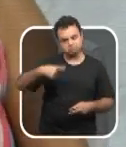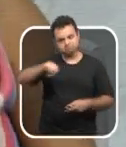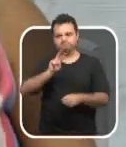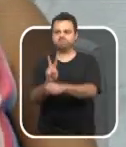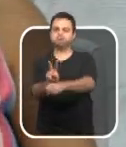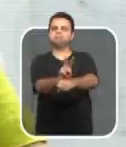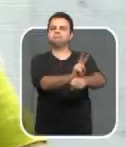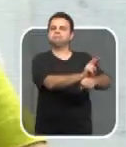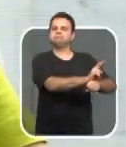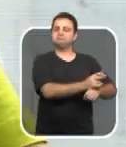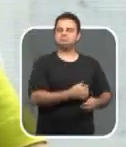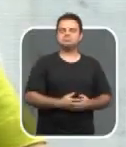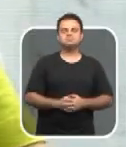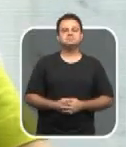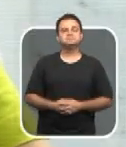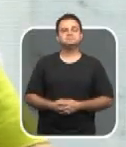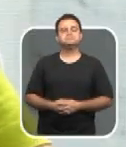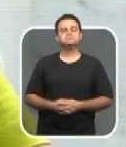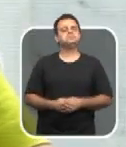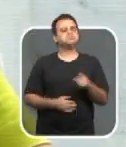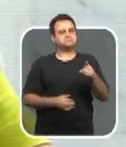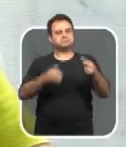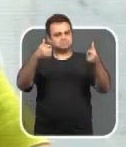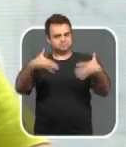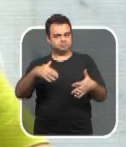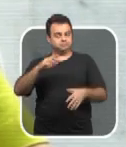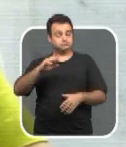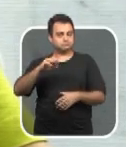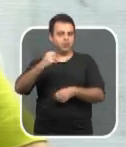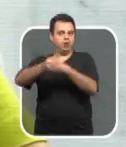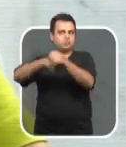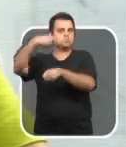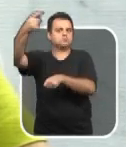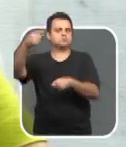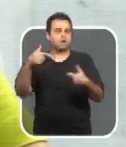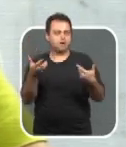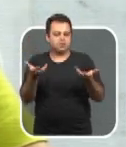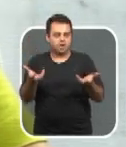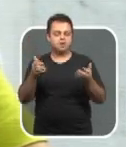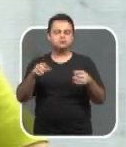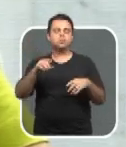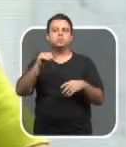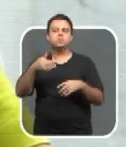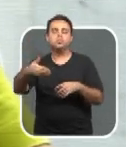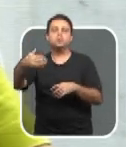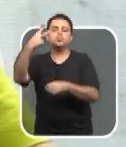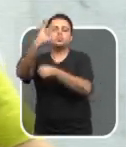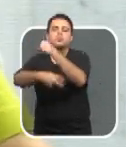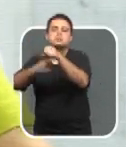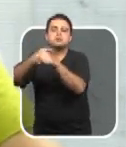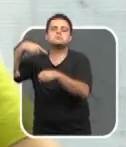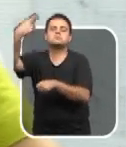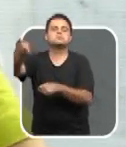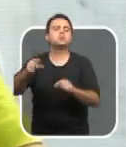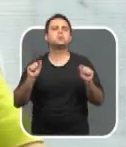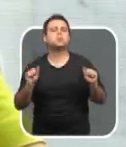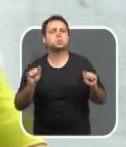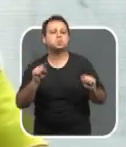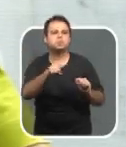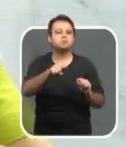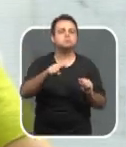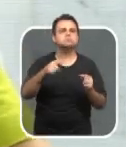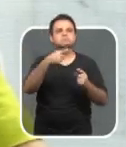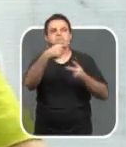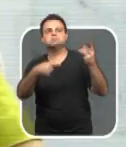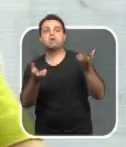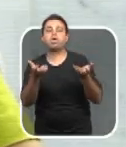tem que agir. Já que a gente está falando de um trabalho que você pretende desenvolver, Karina, qual que é a perspectiva aí para o próximo biênio, para o próximo ano? O que